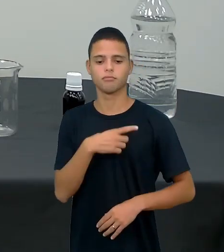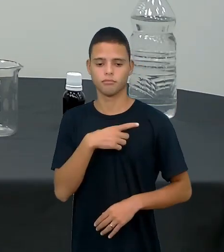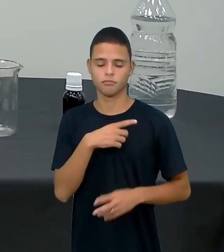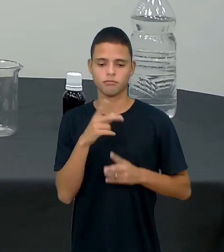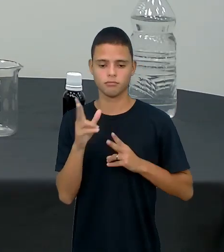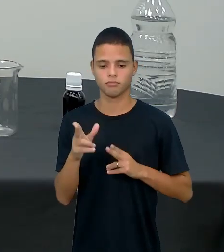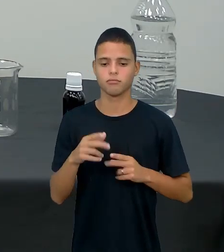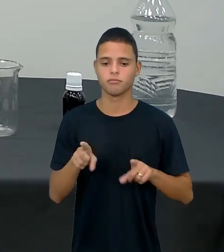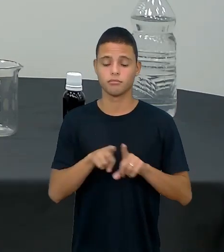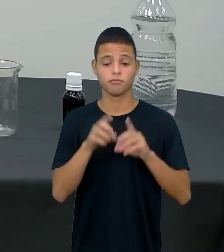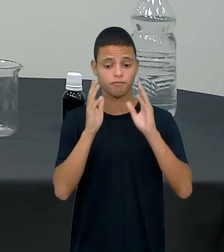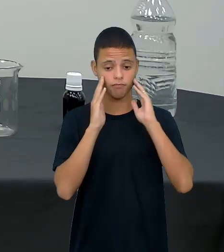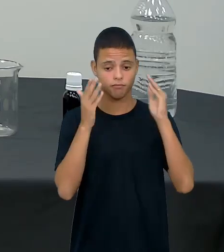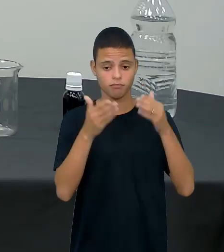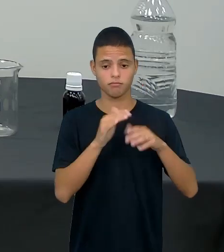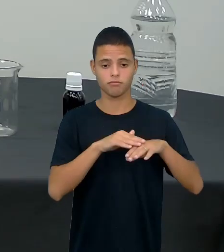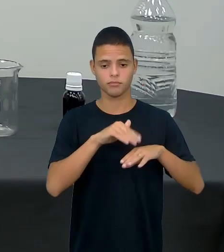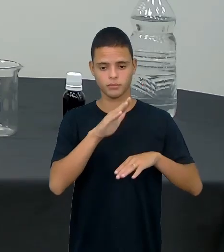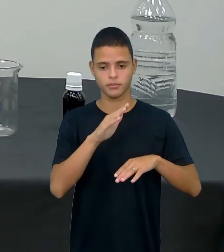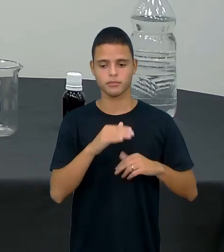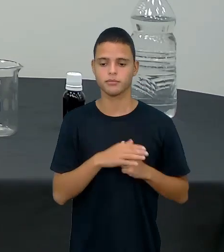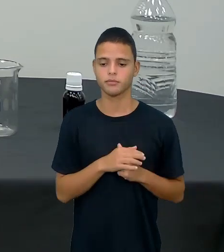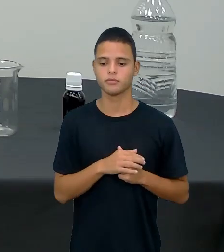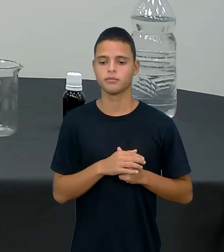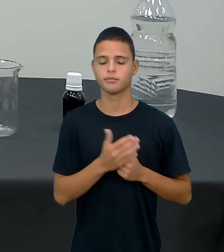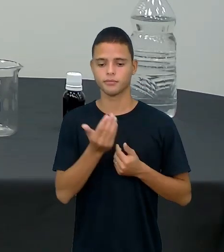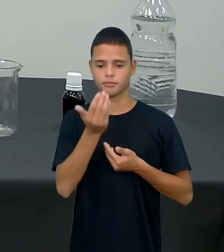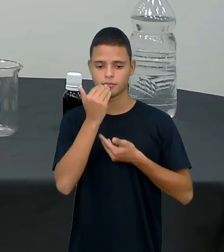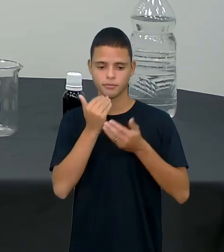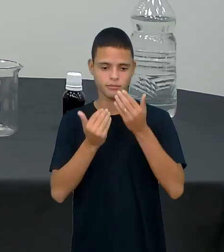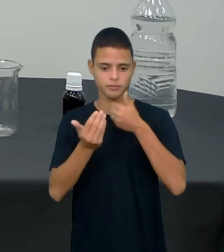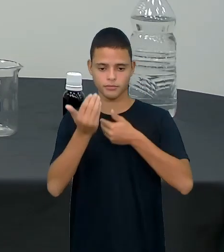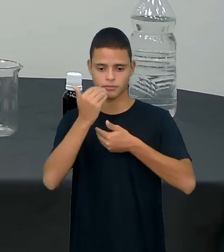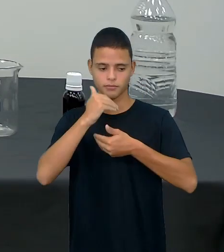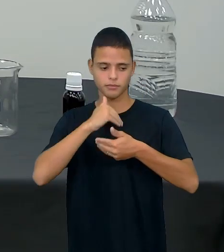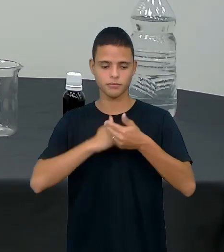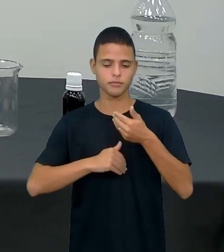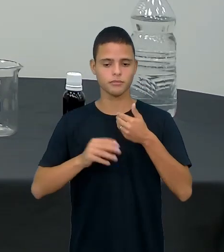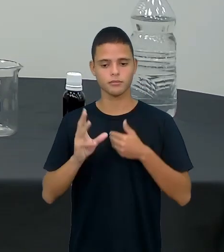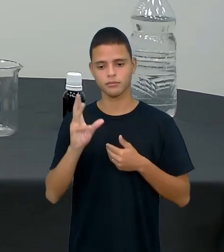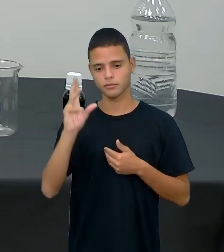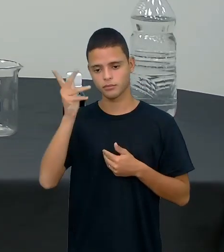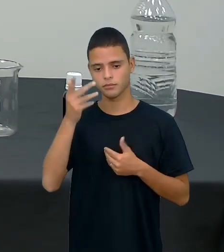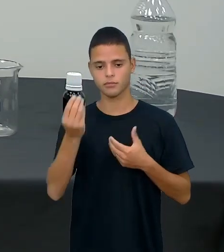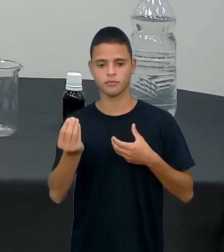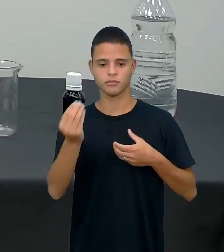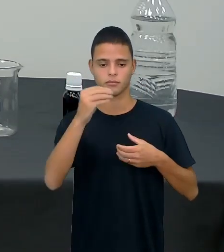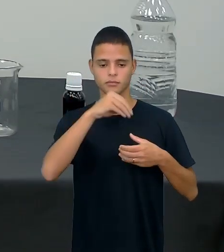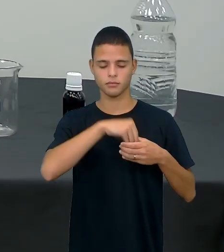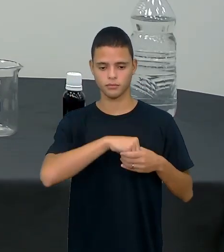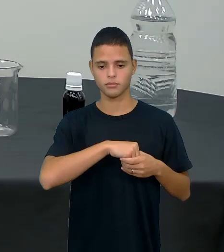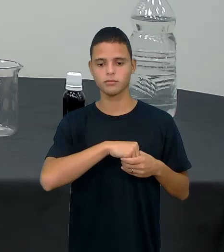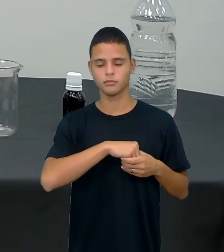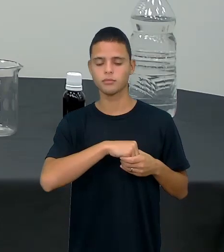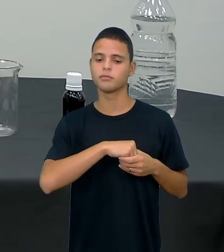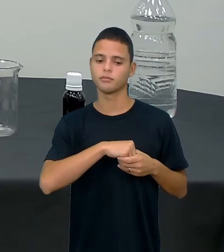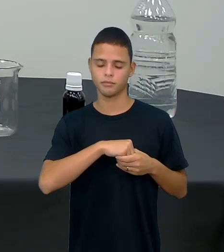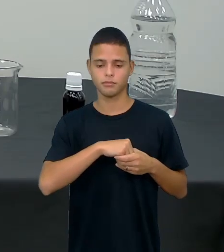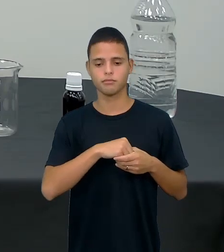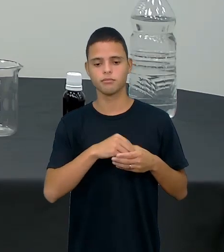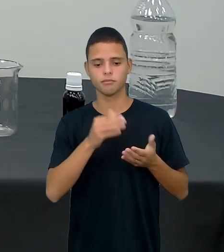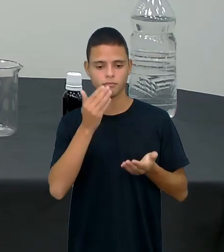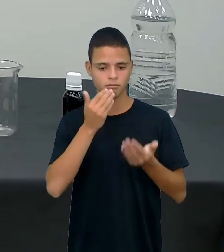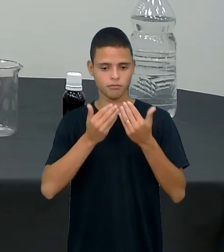um pouquinho mais nesse tipo de digestão, que acontece, então, dentro de uma cavidade digestiva ou